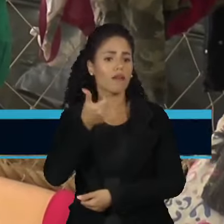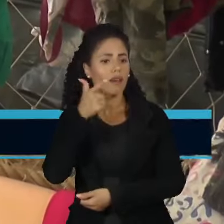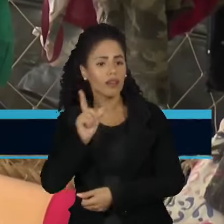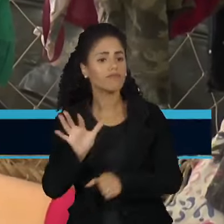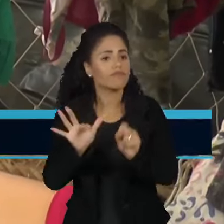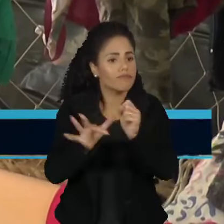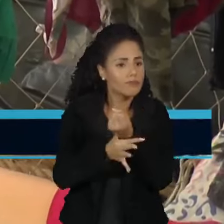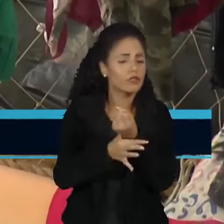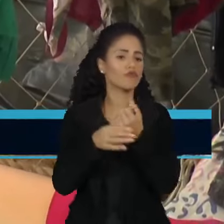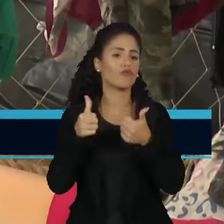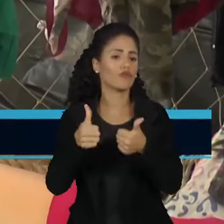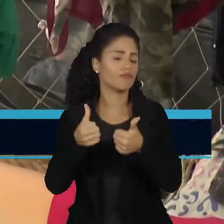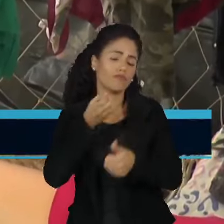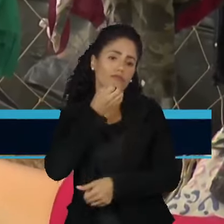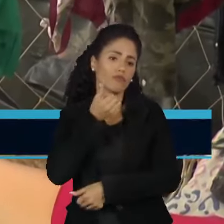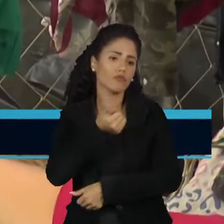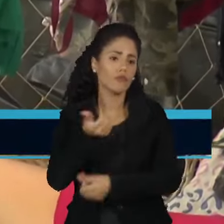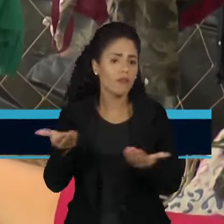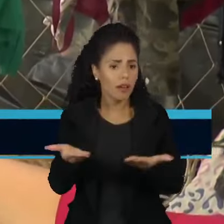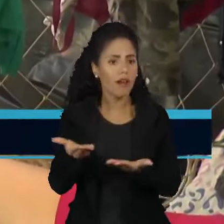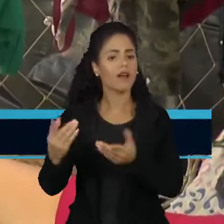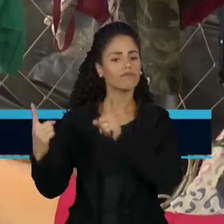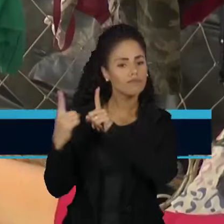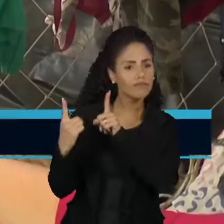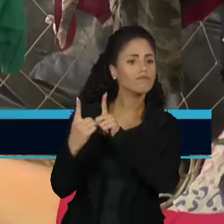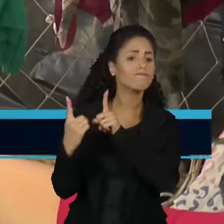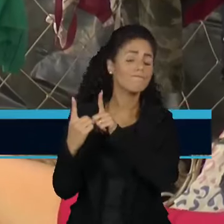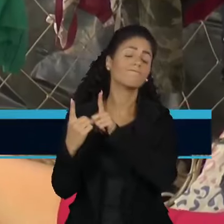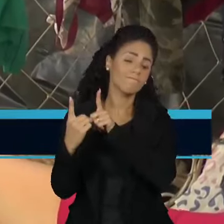Ubra aqui. Tá tudo bem, estamos sendo bem atendidos aqui,